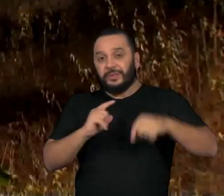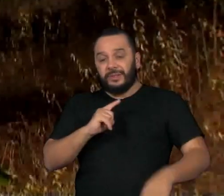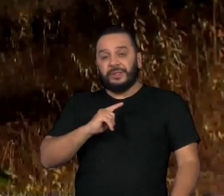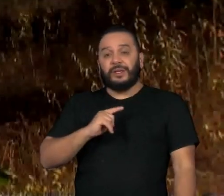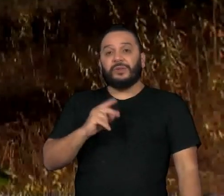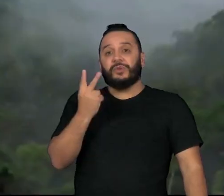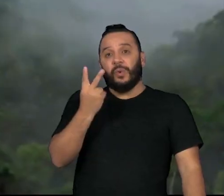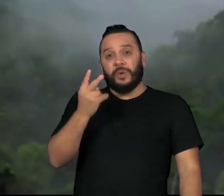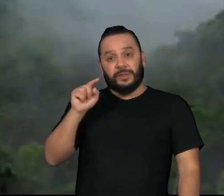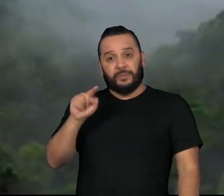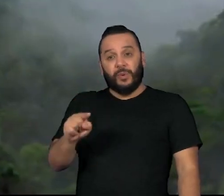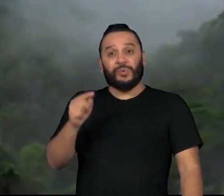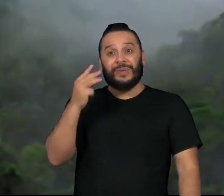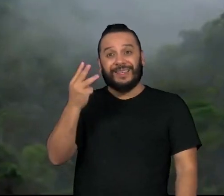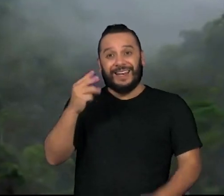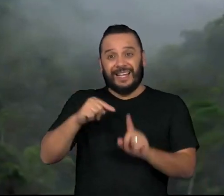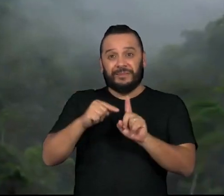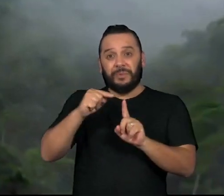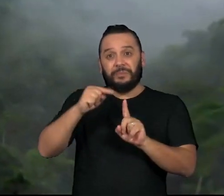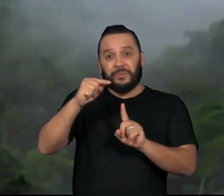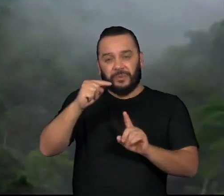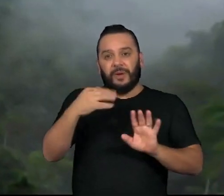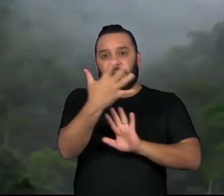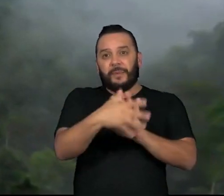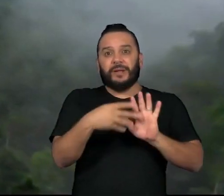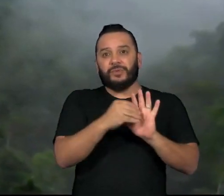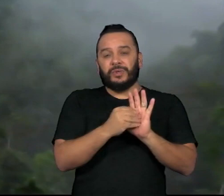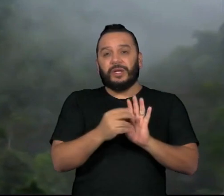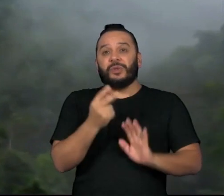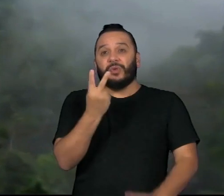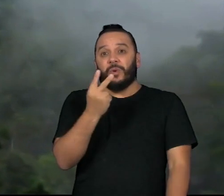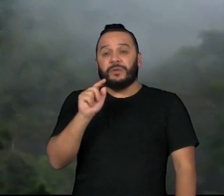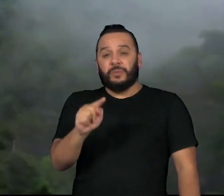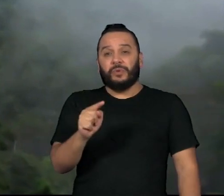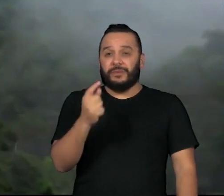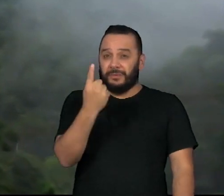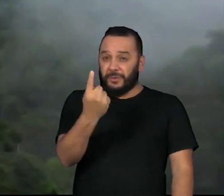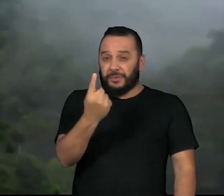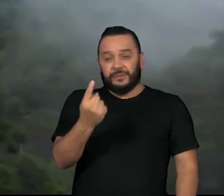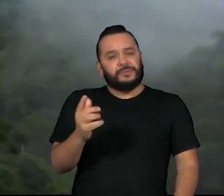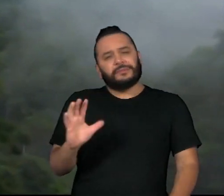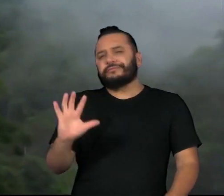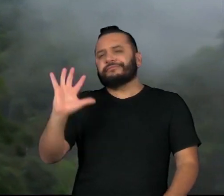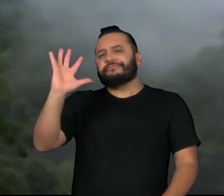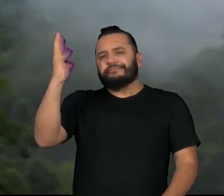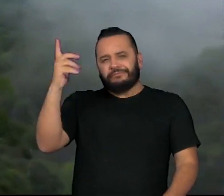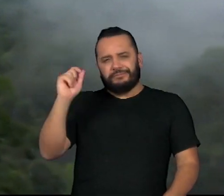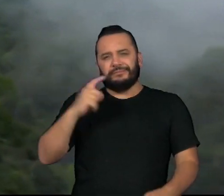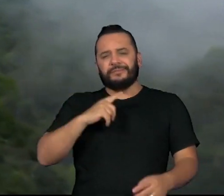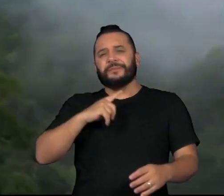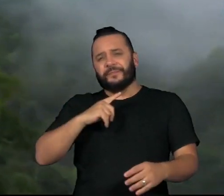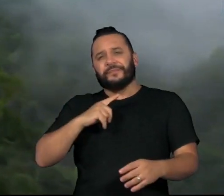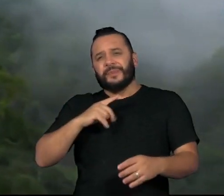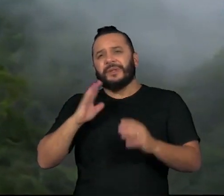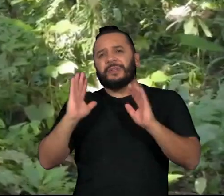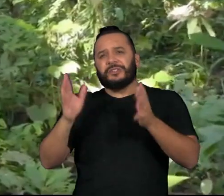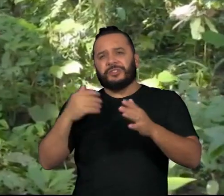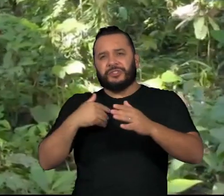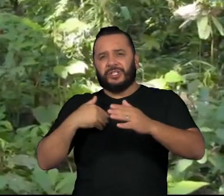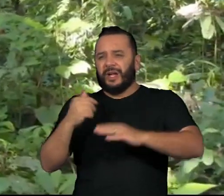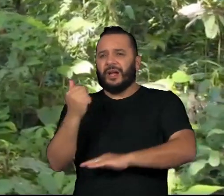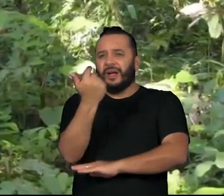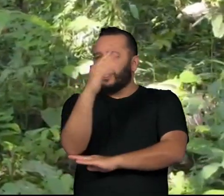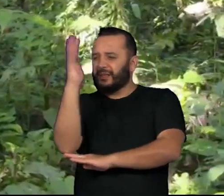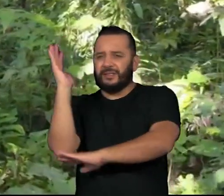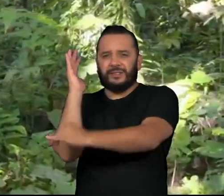2,3 graus. Na Amazônia, 2,1, alterando relações dos ecossistemas da floresta tropical.